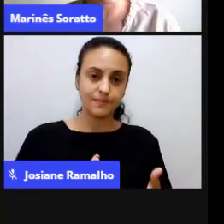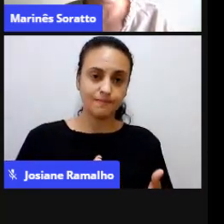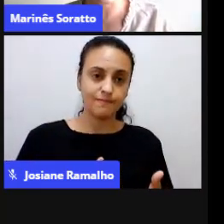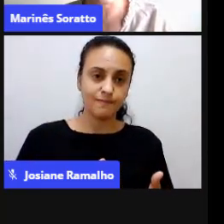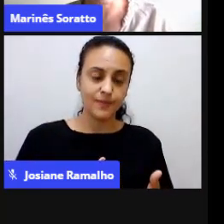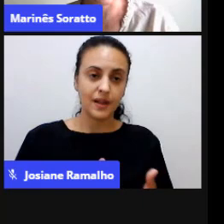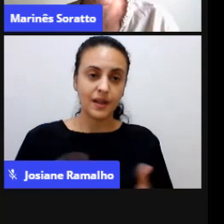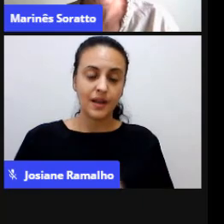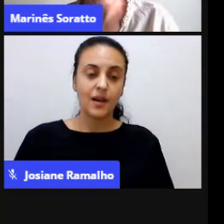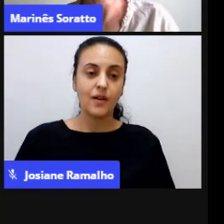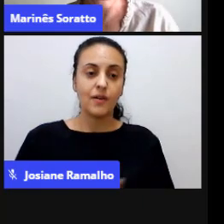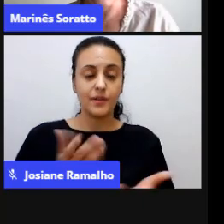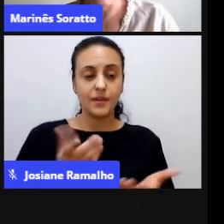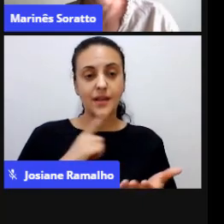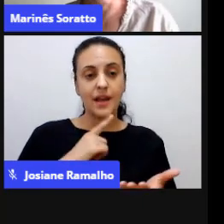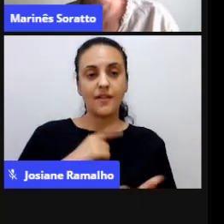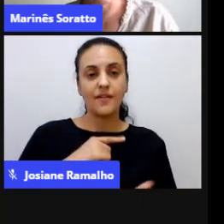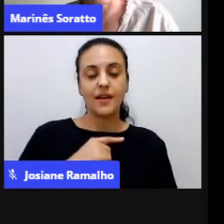suas diferenças.